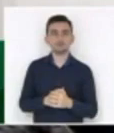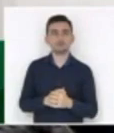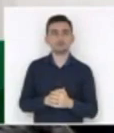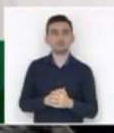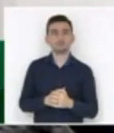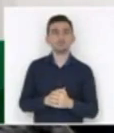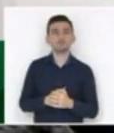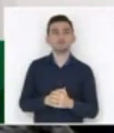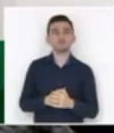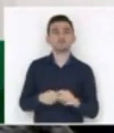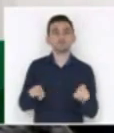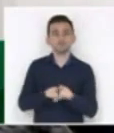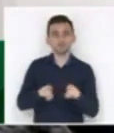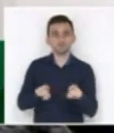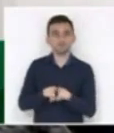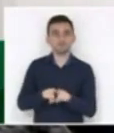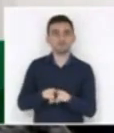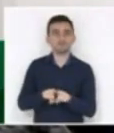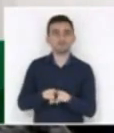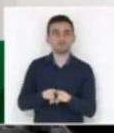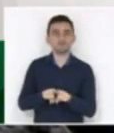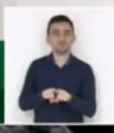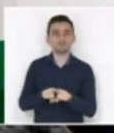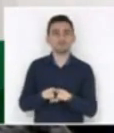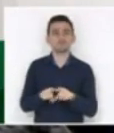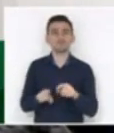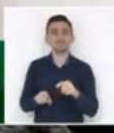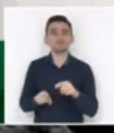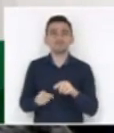Condes, Fiesc e Associação Catarinense de Engenheiros.